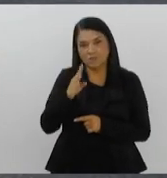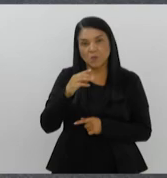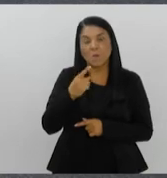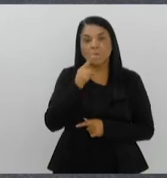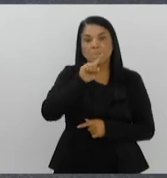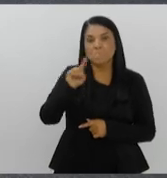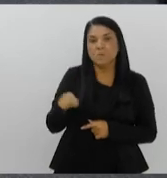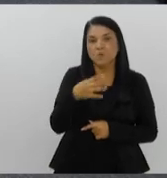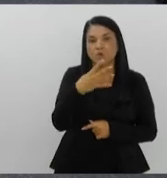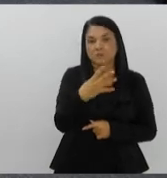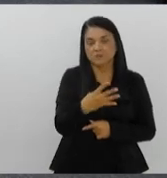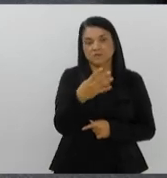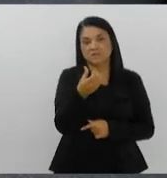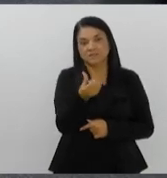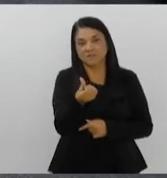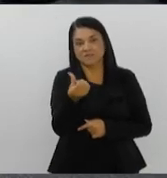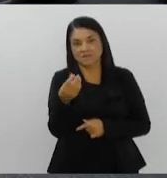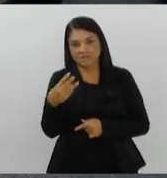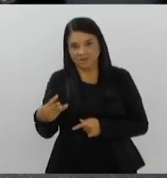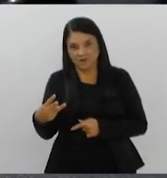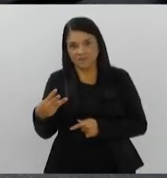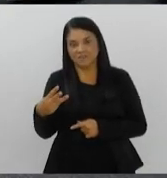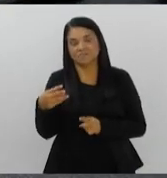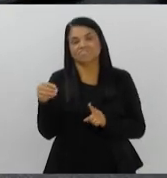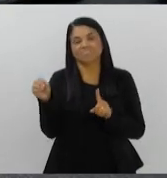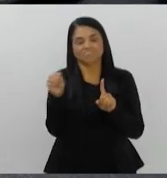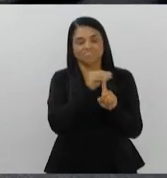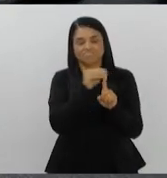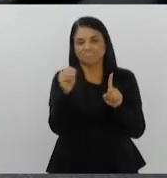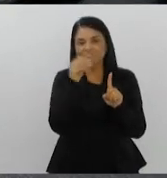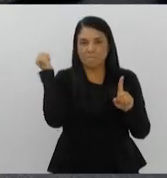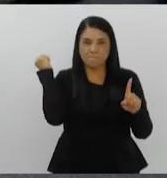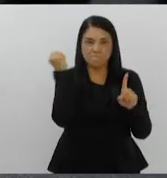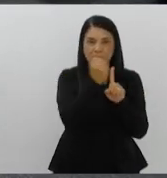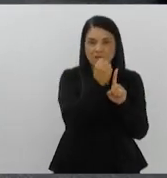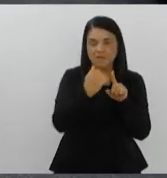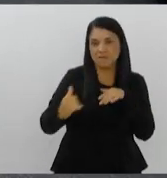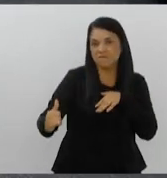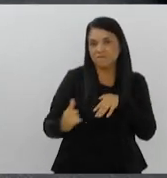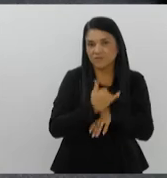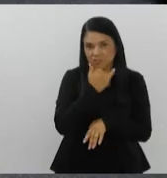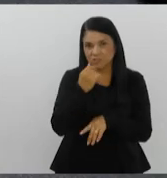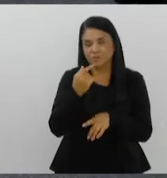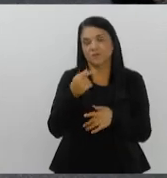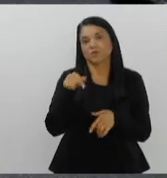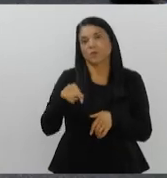1.463 vítimas de feminicídio no ano passado e em todo o país, ou seja,